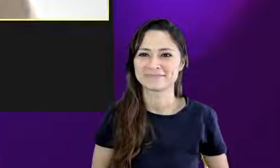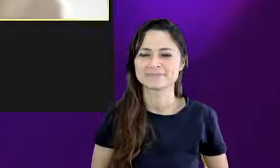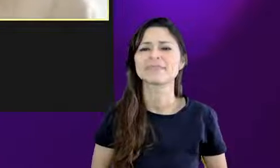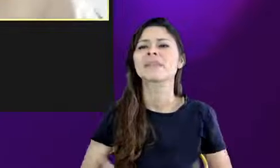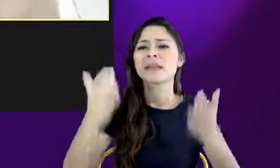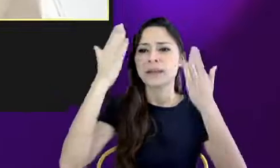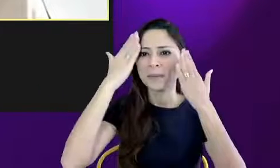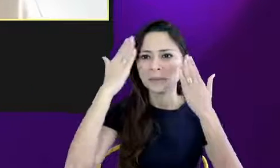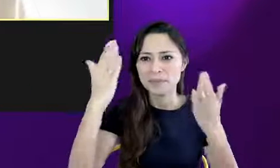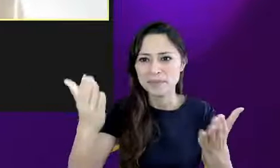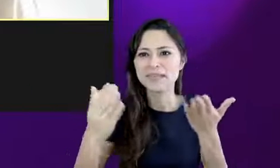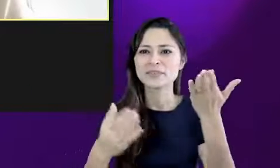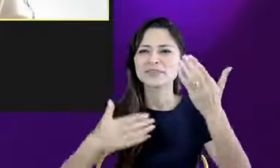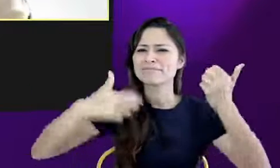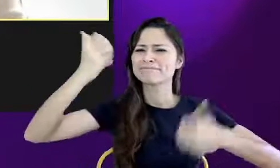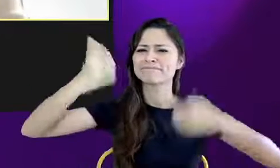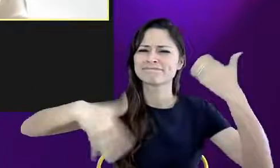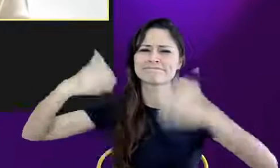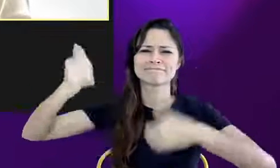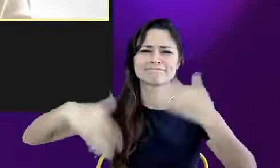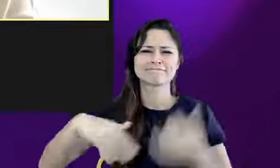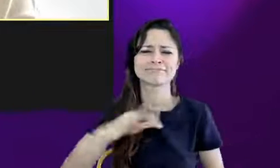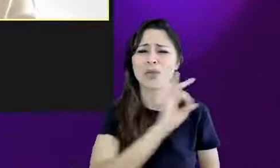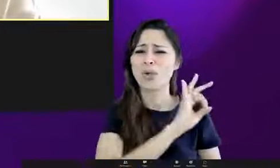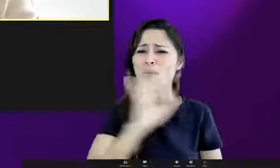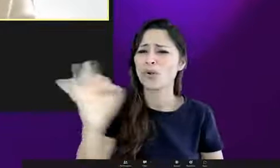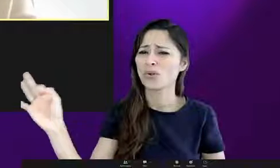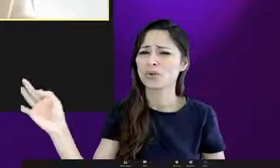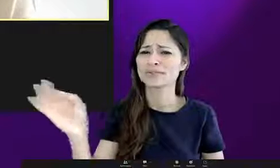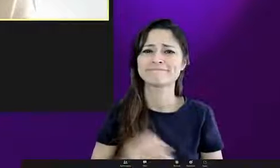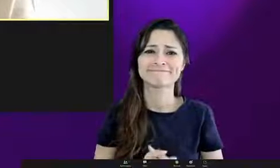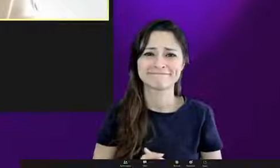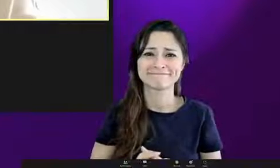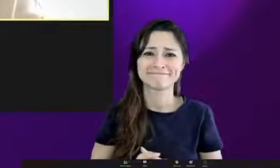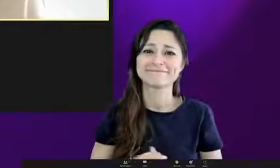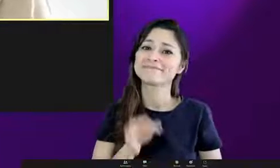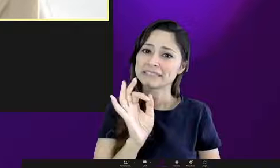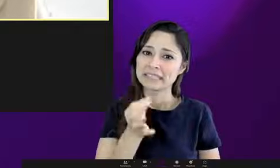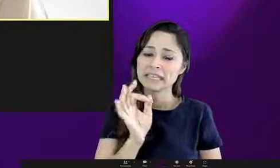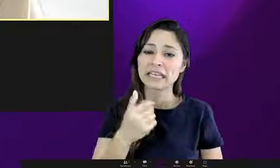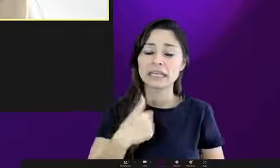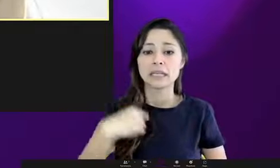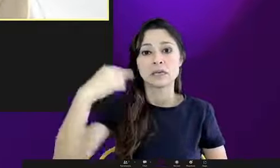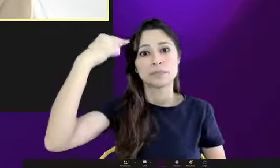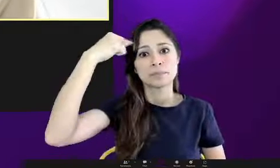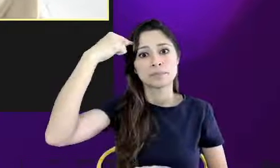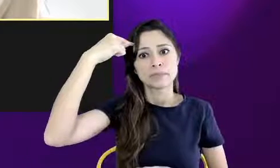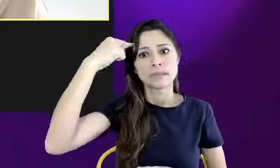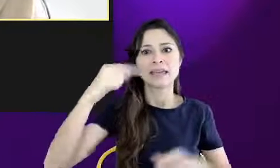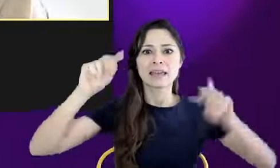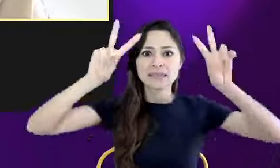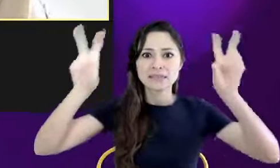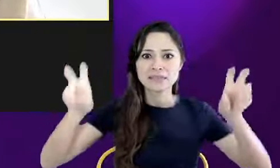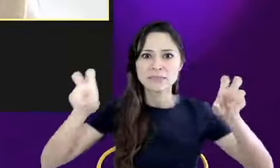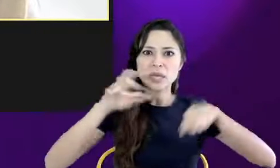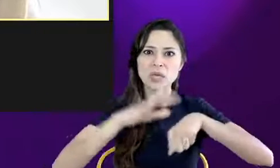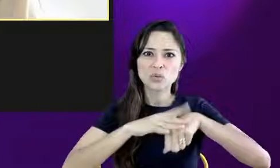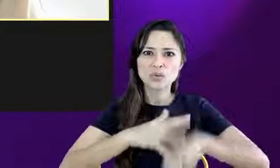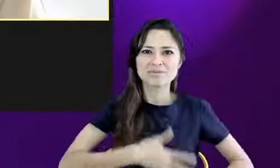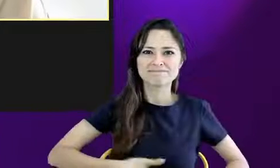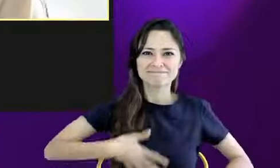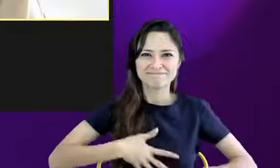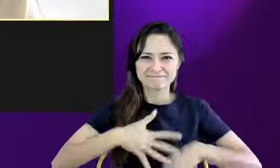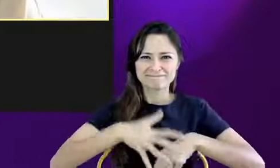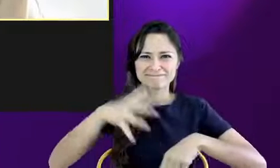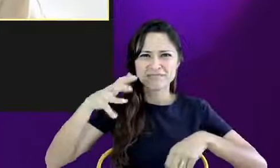Obrigada, Marco, pela sua apresentação, foi excelente. Realmente, eu penso que esse tema para a doença inflamatória é um dos